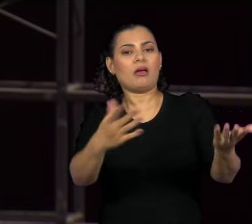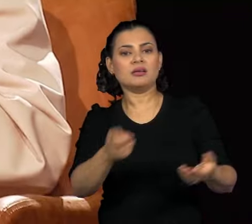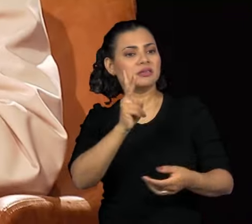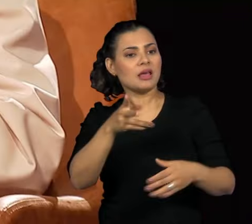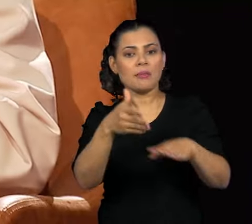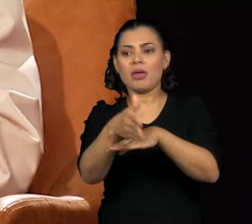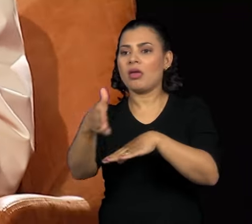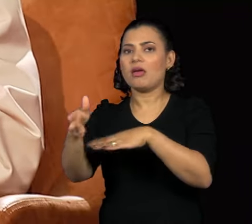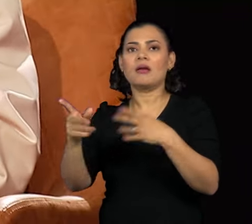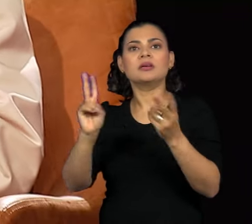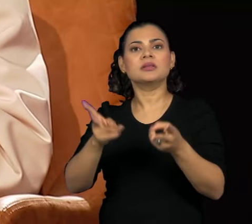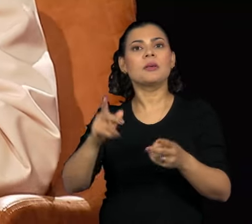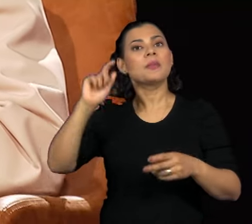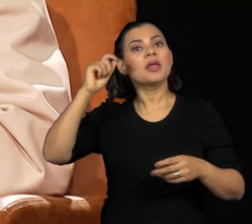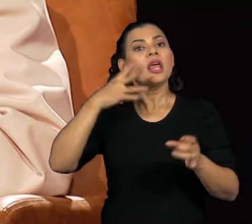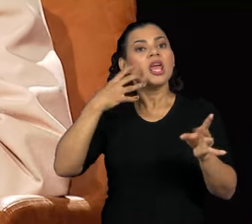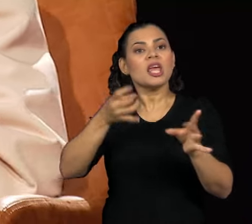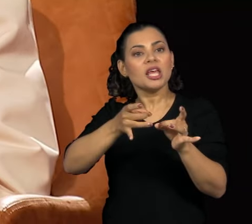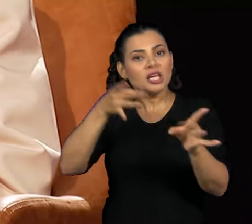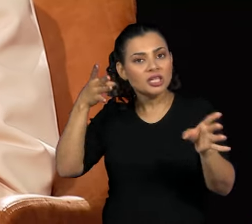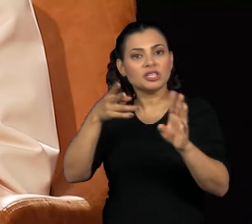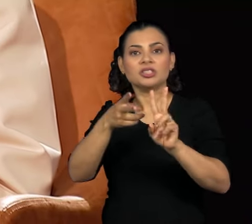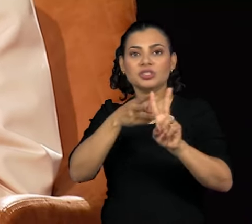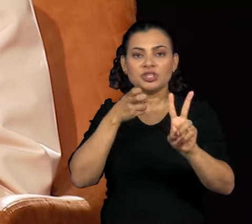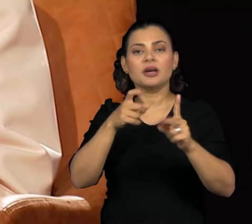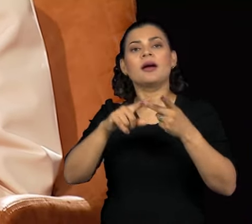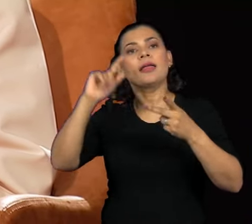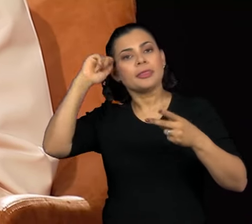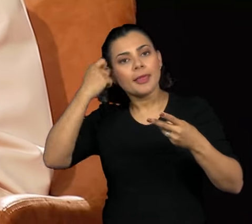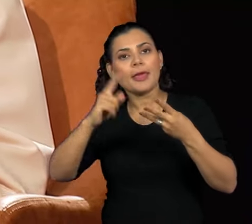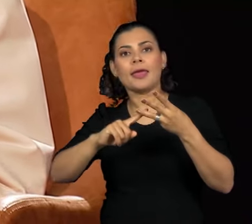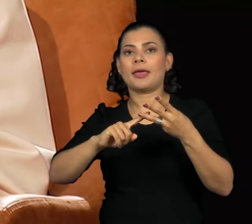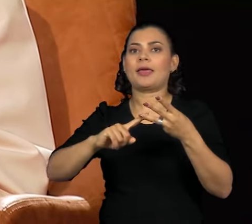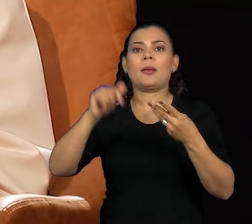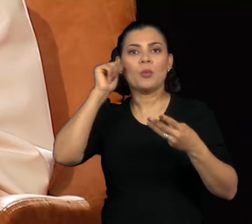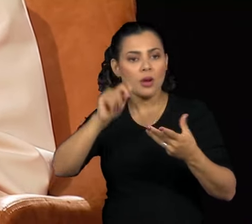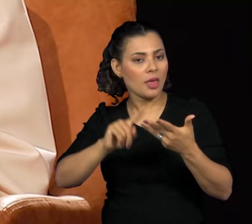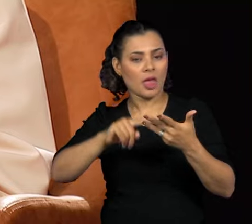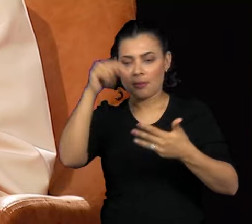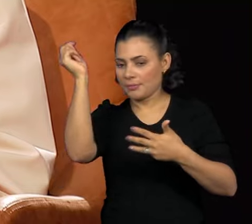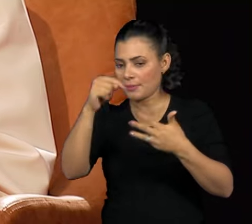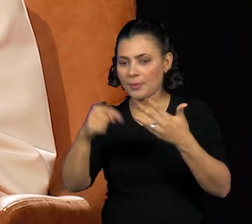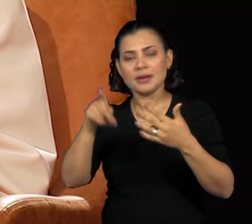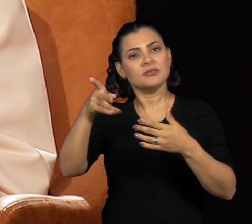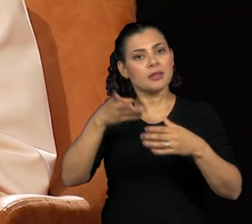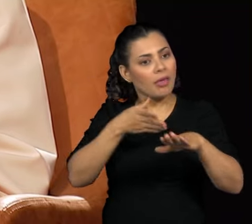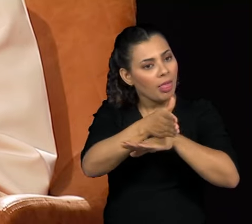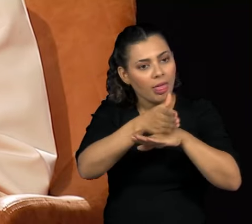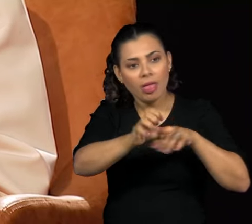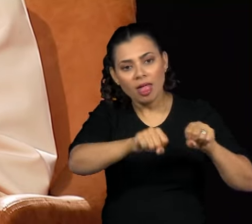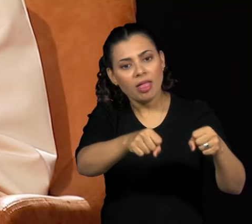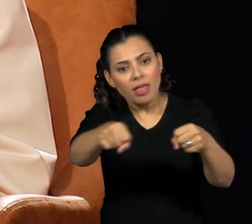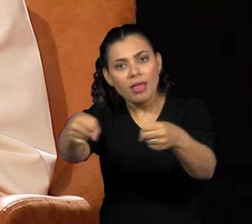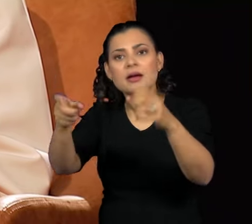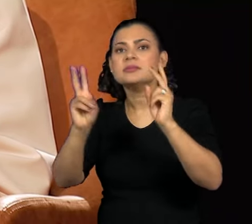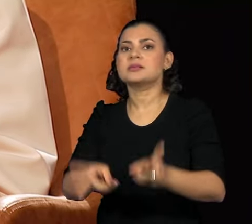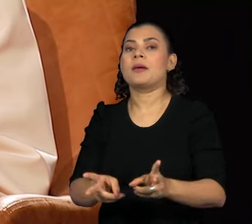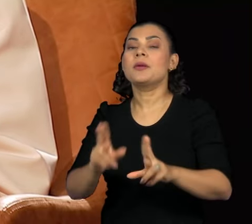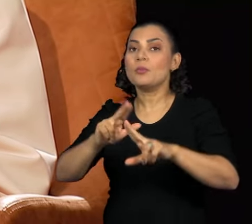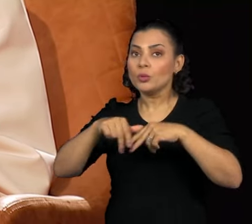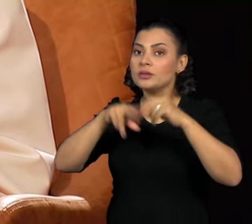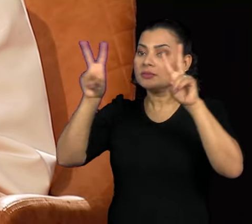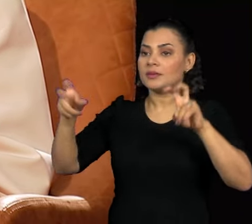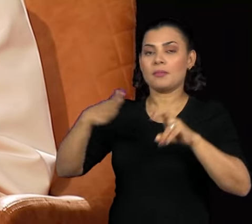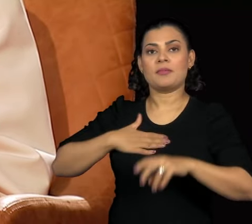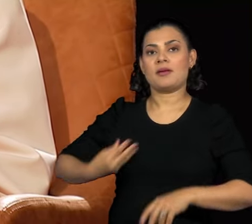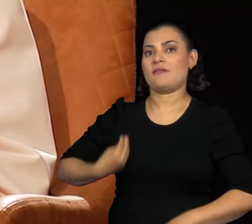é índio, é negro, é mulher, não sei o quê e tal. Não, mas é o meu espírito, é o meu DNA, né? que é de luta. Eu sempre